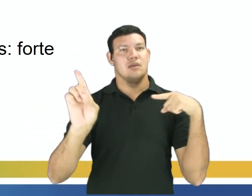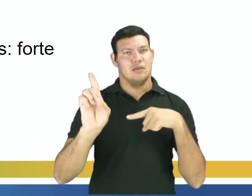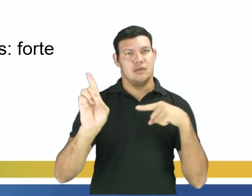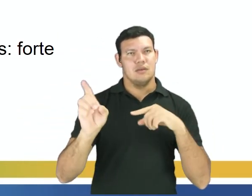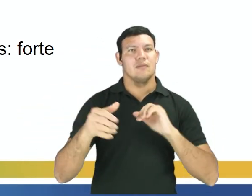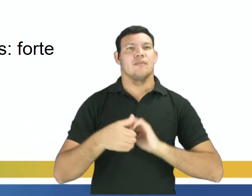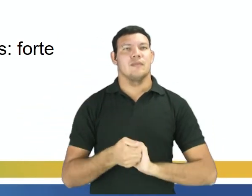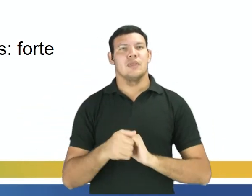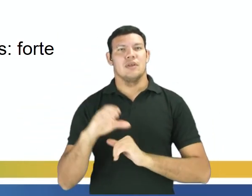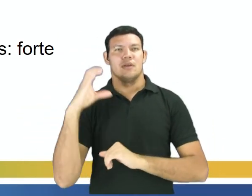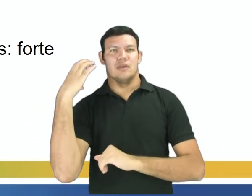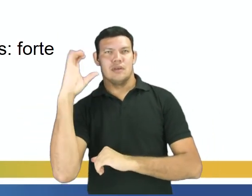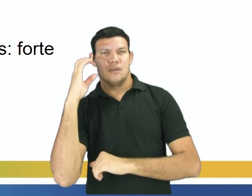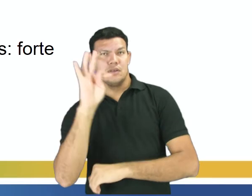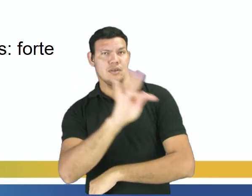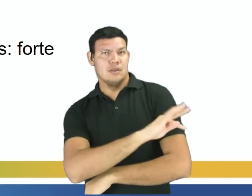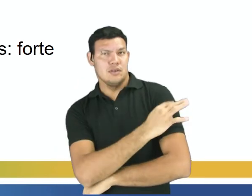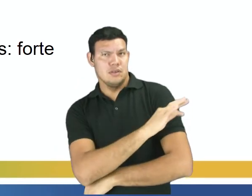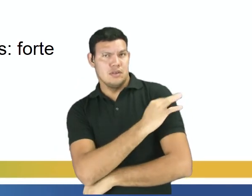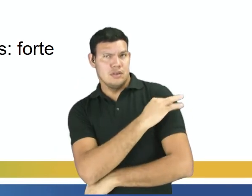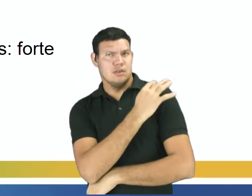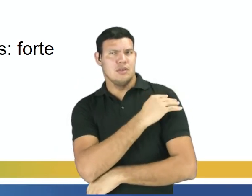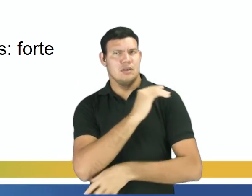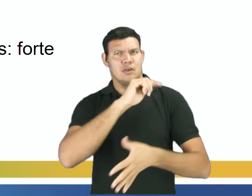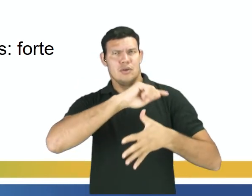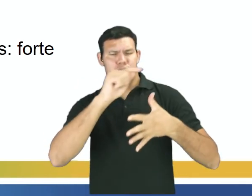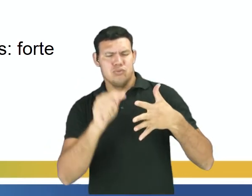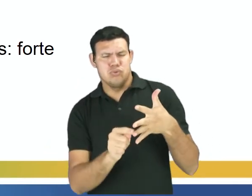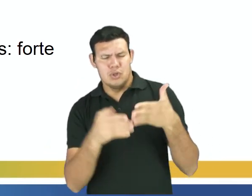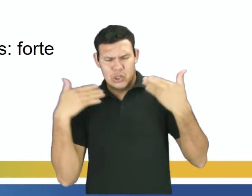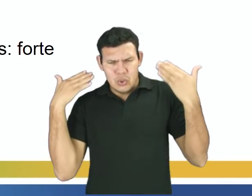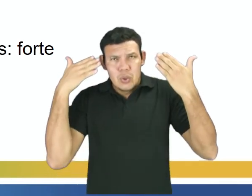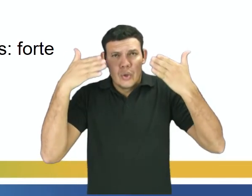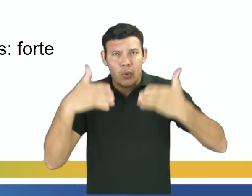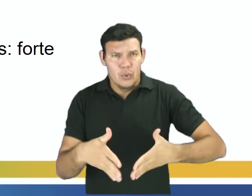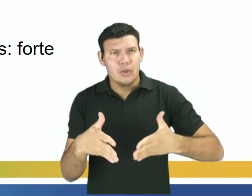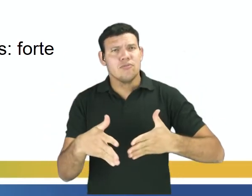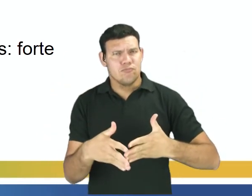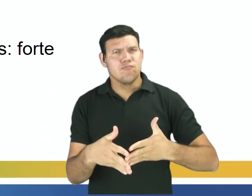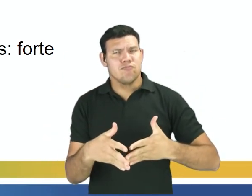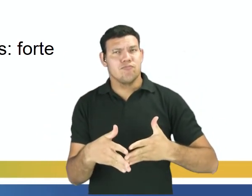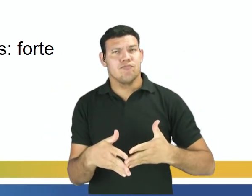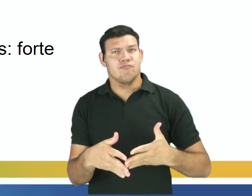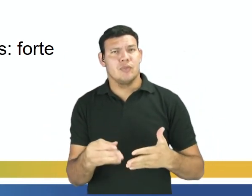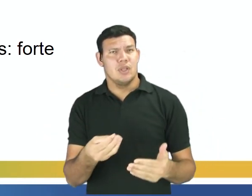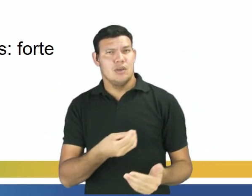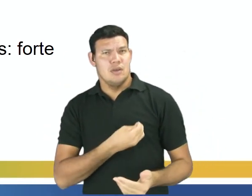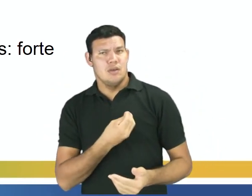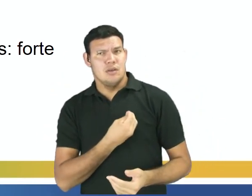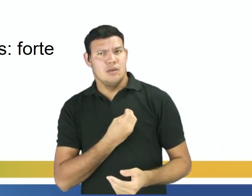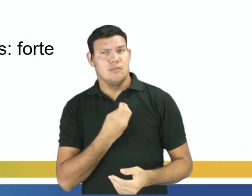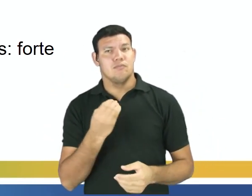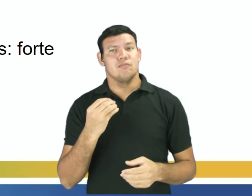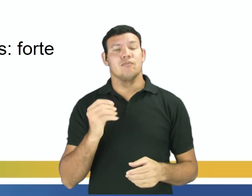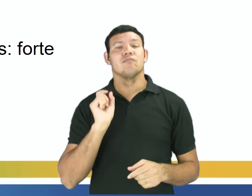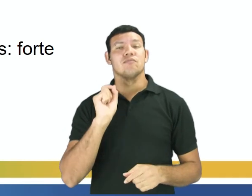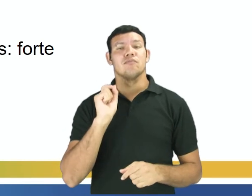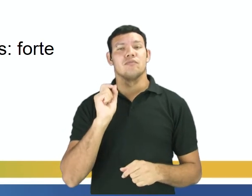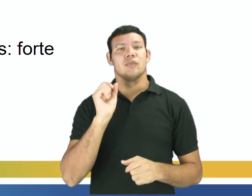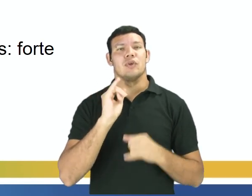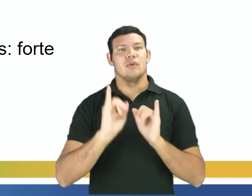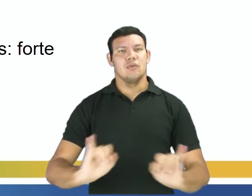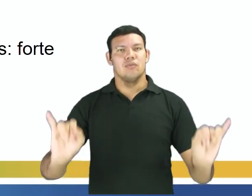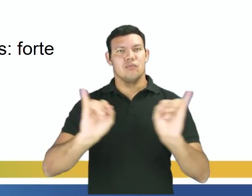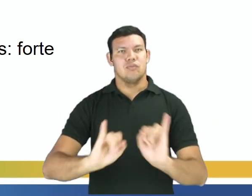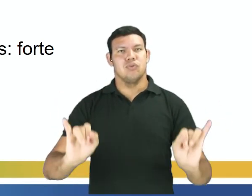A ciência e a tecnologia passam a ser elementos centrais. Forte presença da informática, eletrônica e